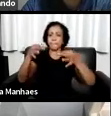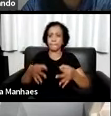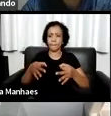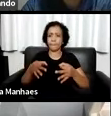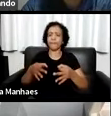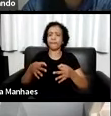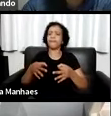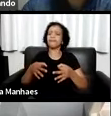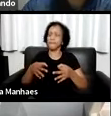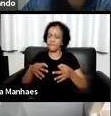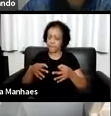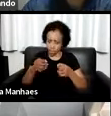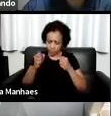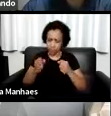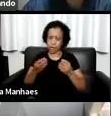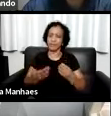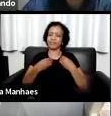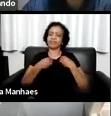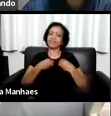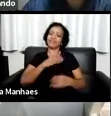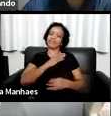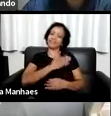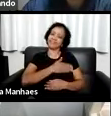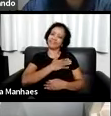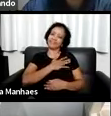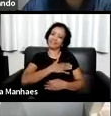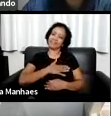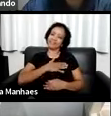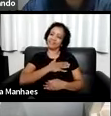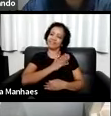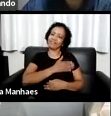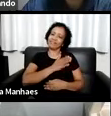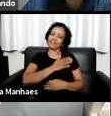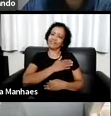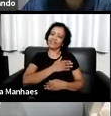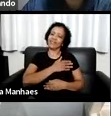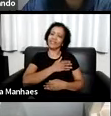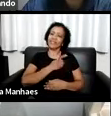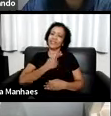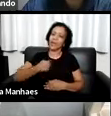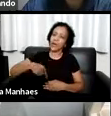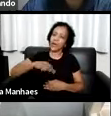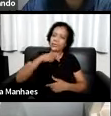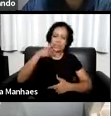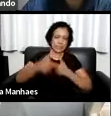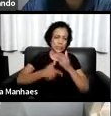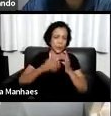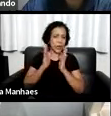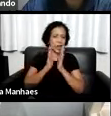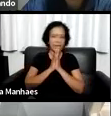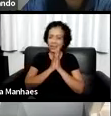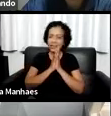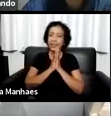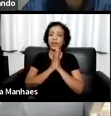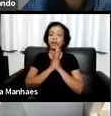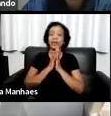o nosso coração. E através destas duas grandes jornadas de oração,